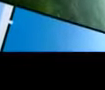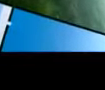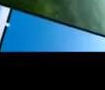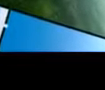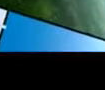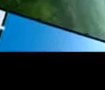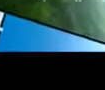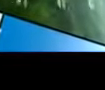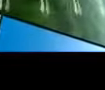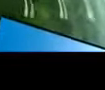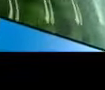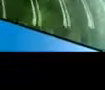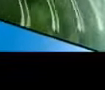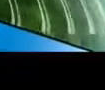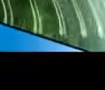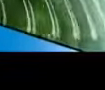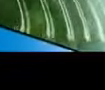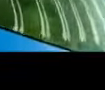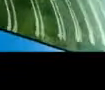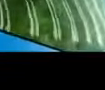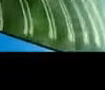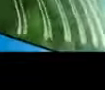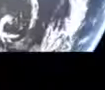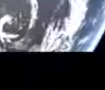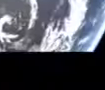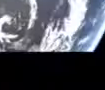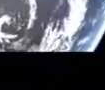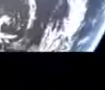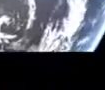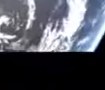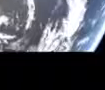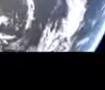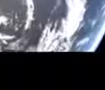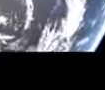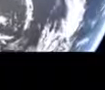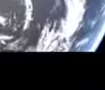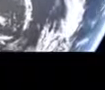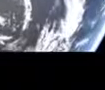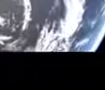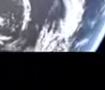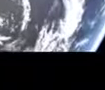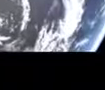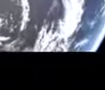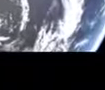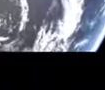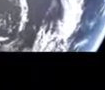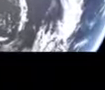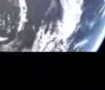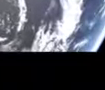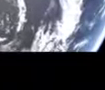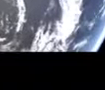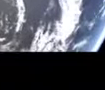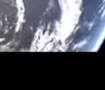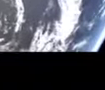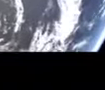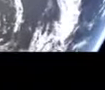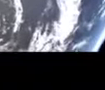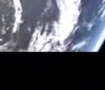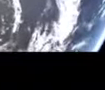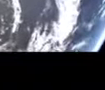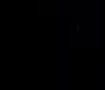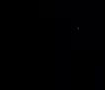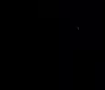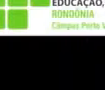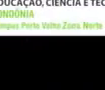Atenção Polos EAD. Após o top de 5 segundos, mais educação, ciência e tecnologia no